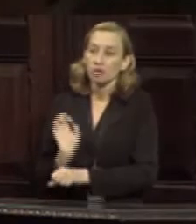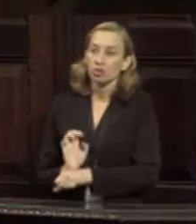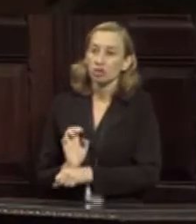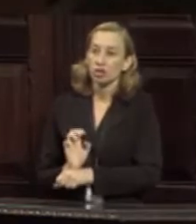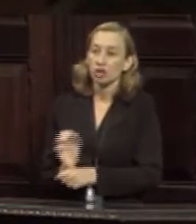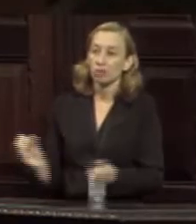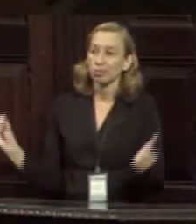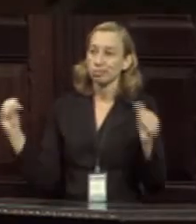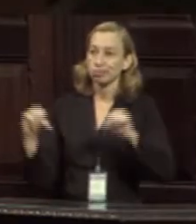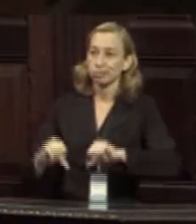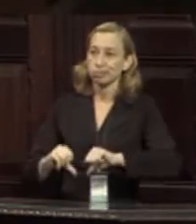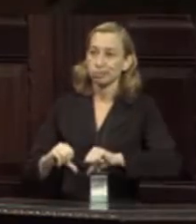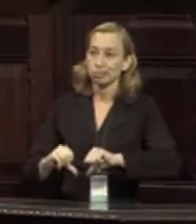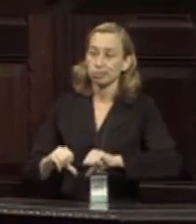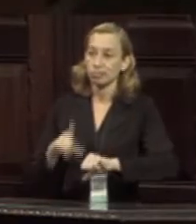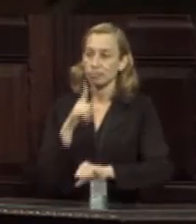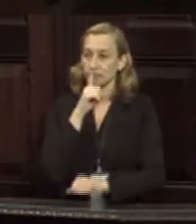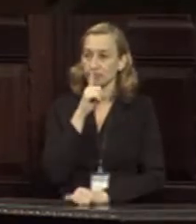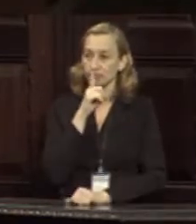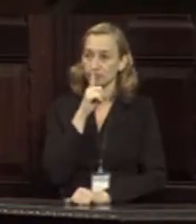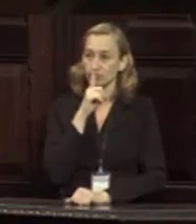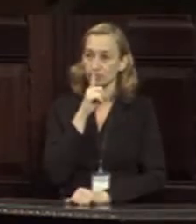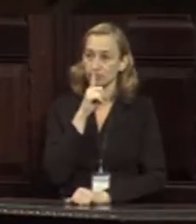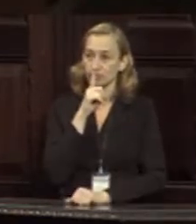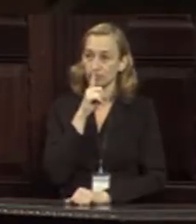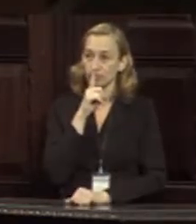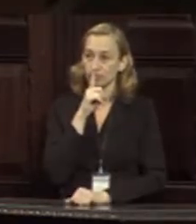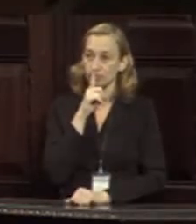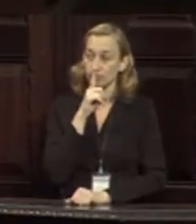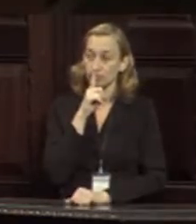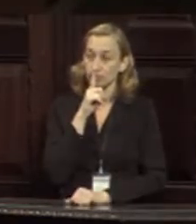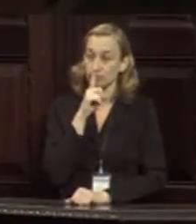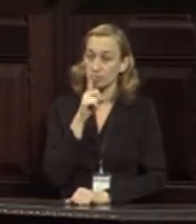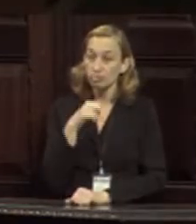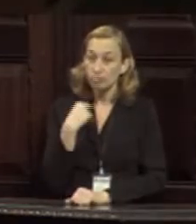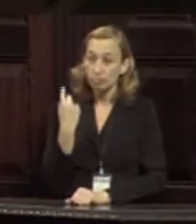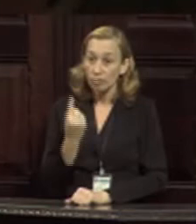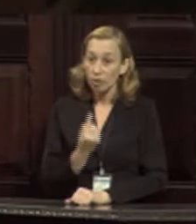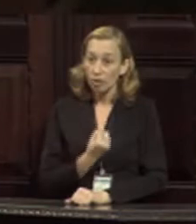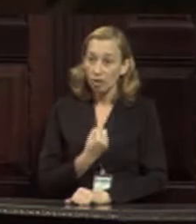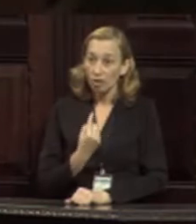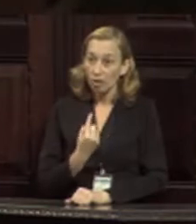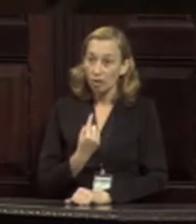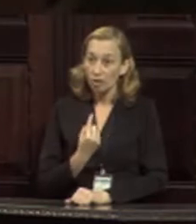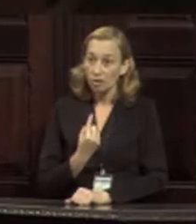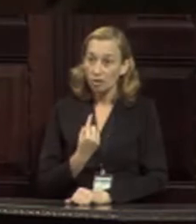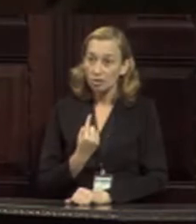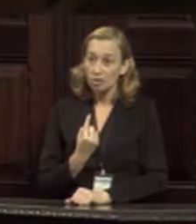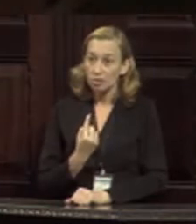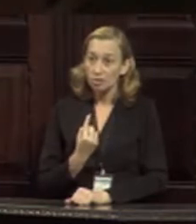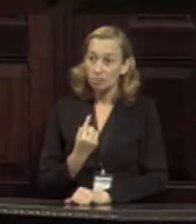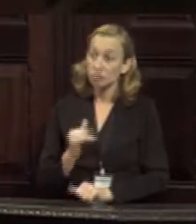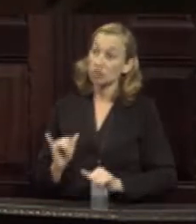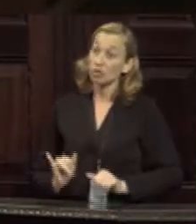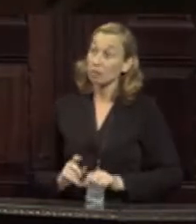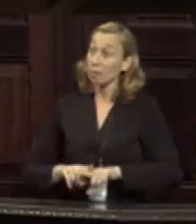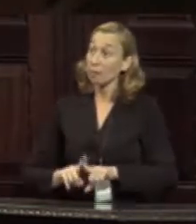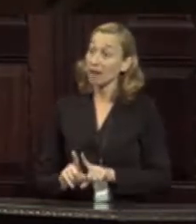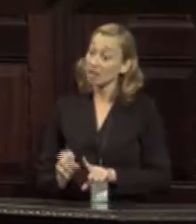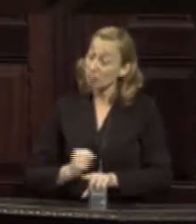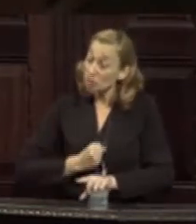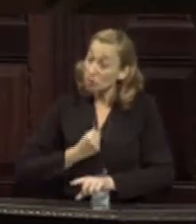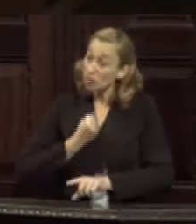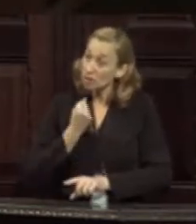quedou em silêncio. Fomos garfados, mas estamos correndo atrás desse prejuízo.